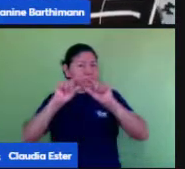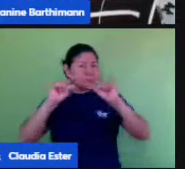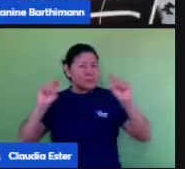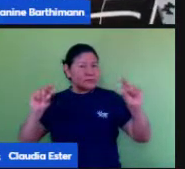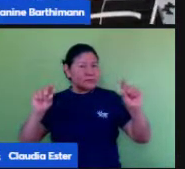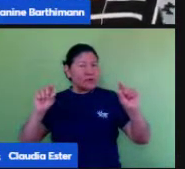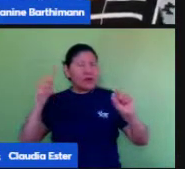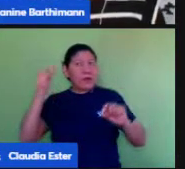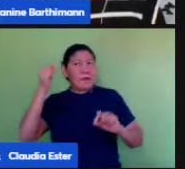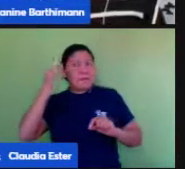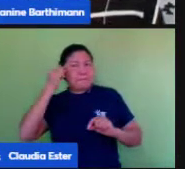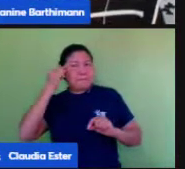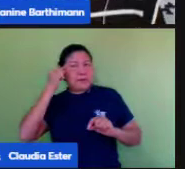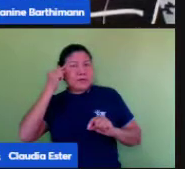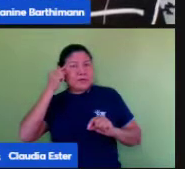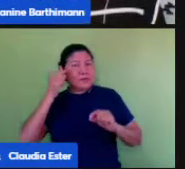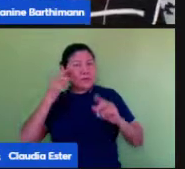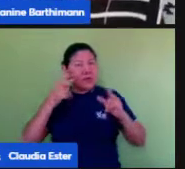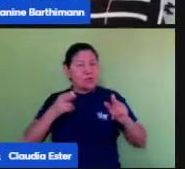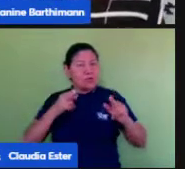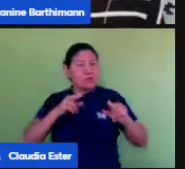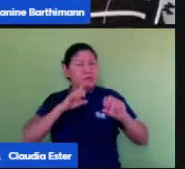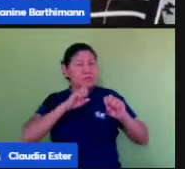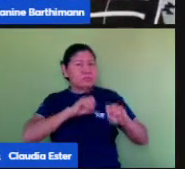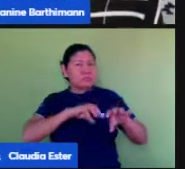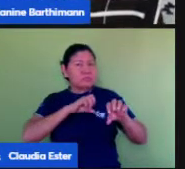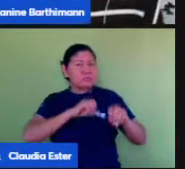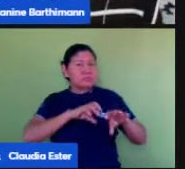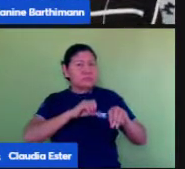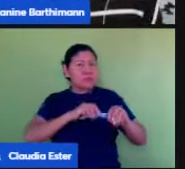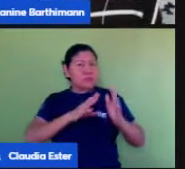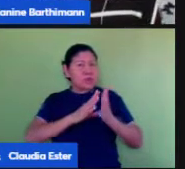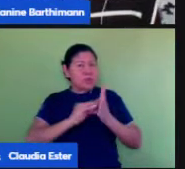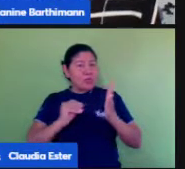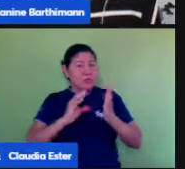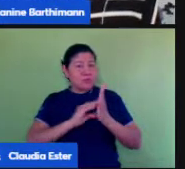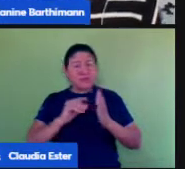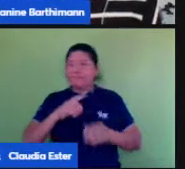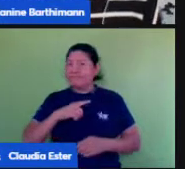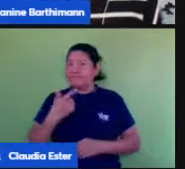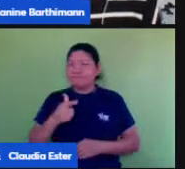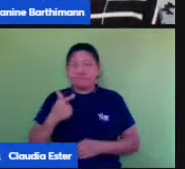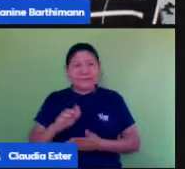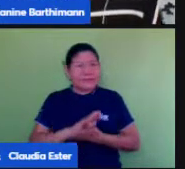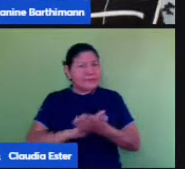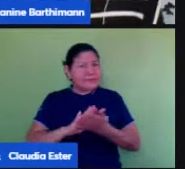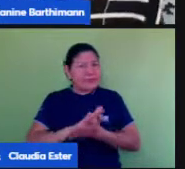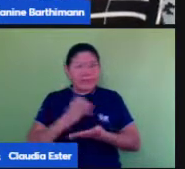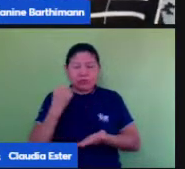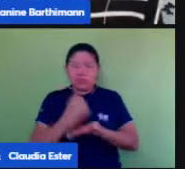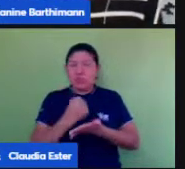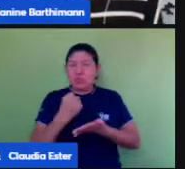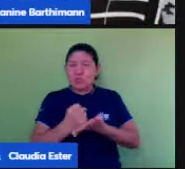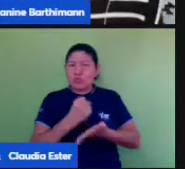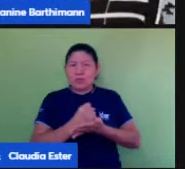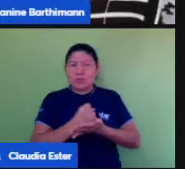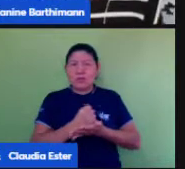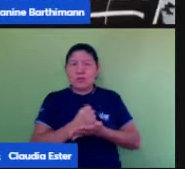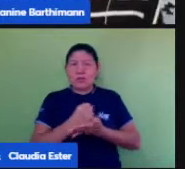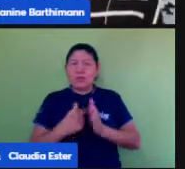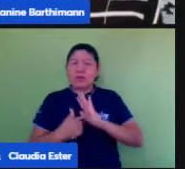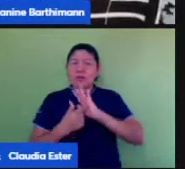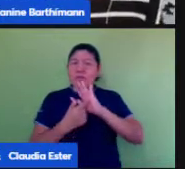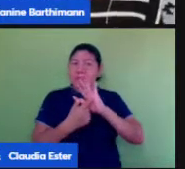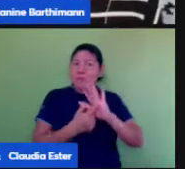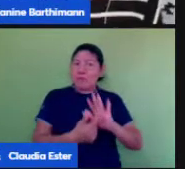considerando como uma modalidade de ensino. É claro que nós não temos nenhum documento normativo que considera o